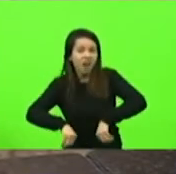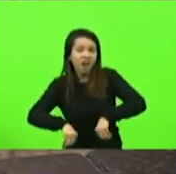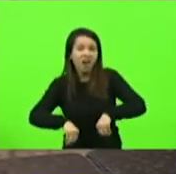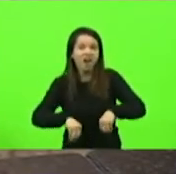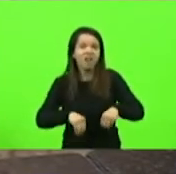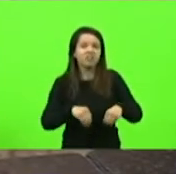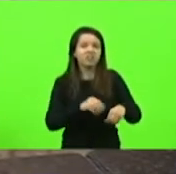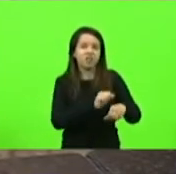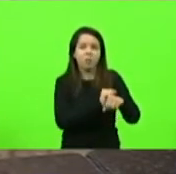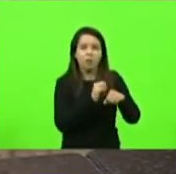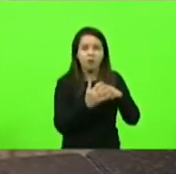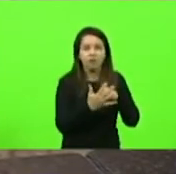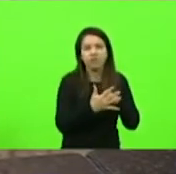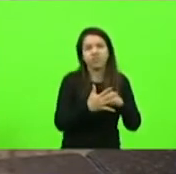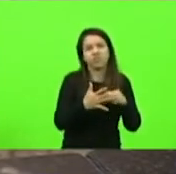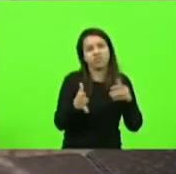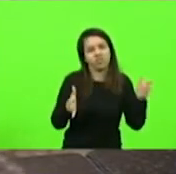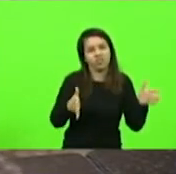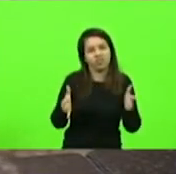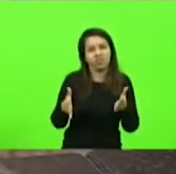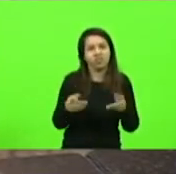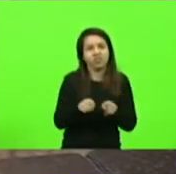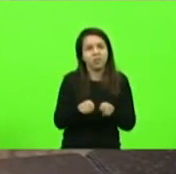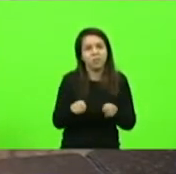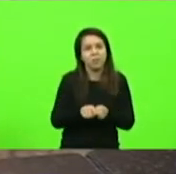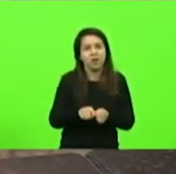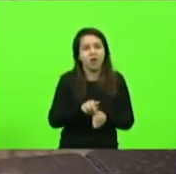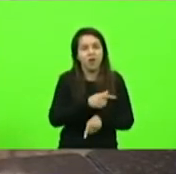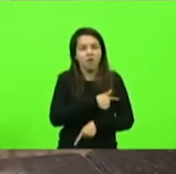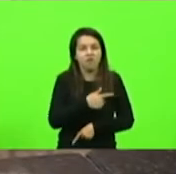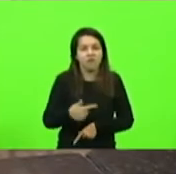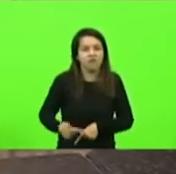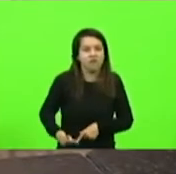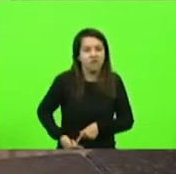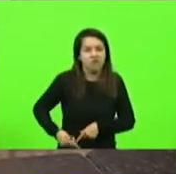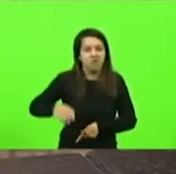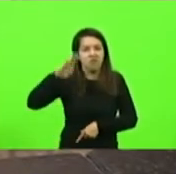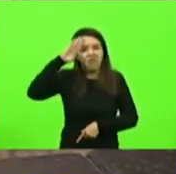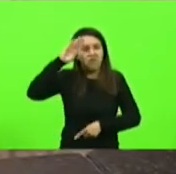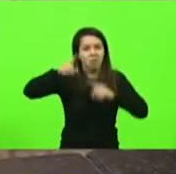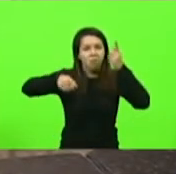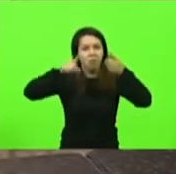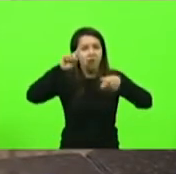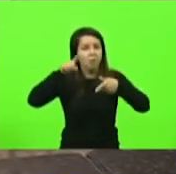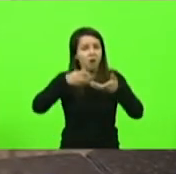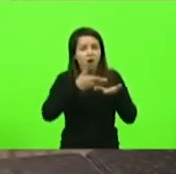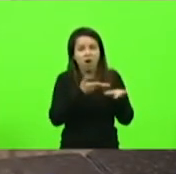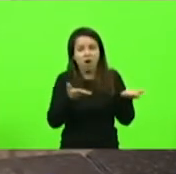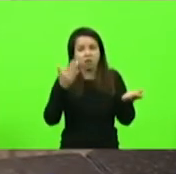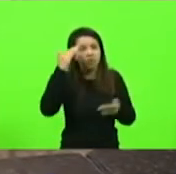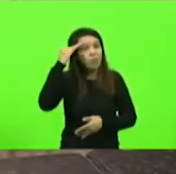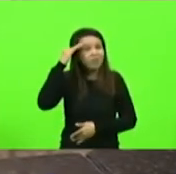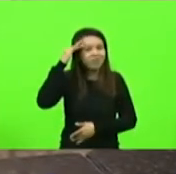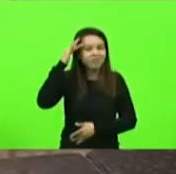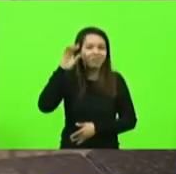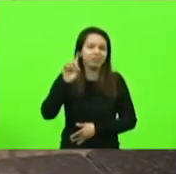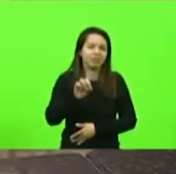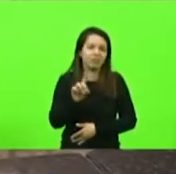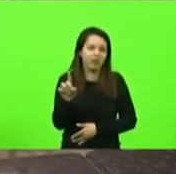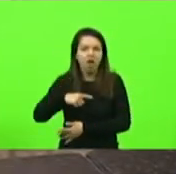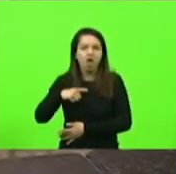os desmandos e autoritarismo de governo de que muitas vezes não entende do setor